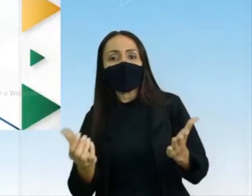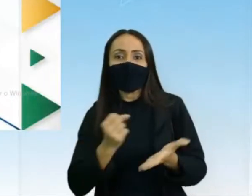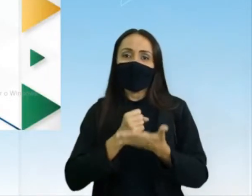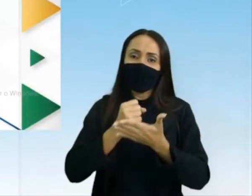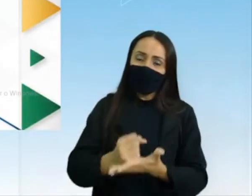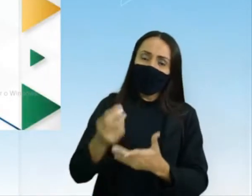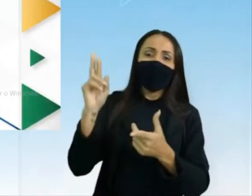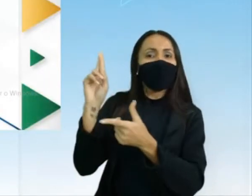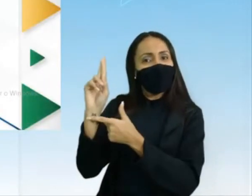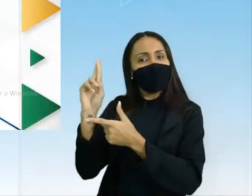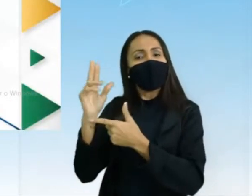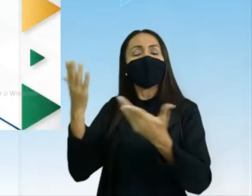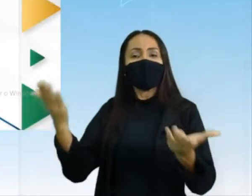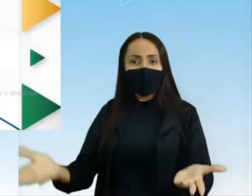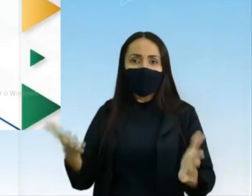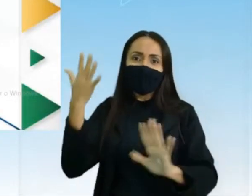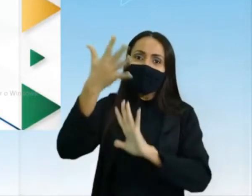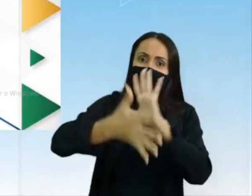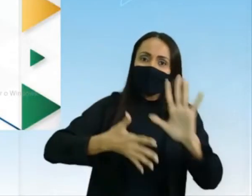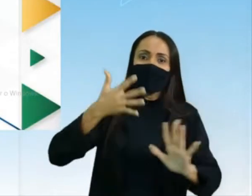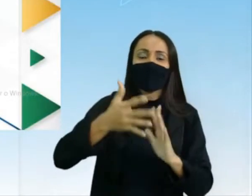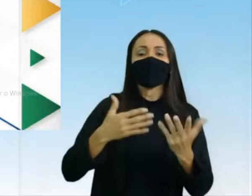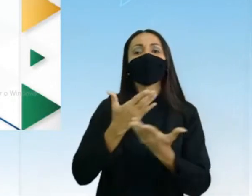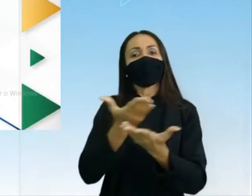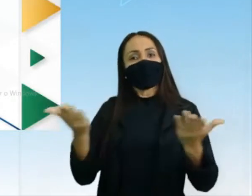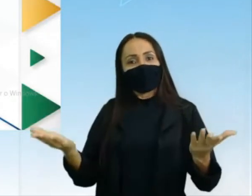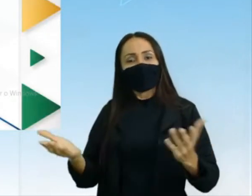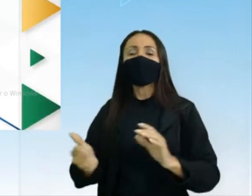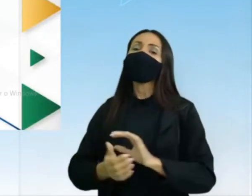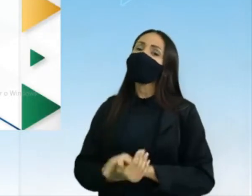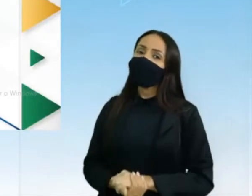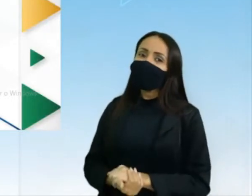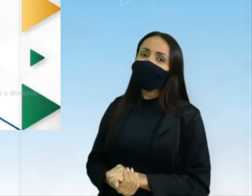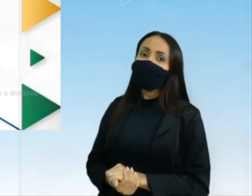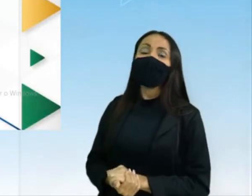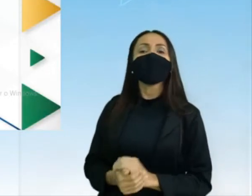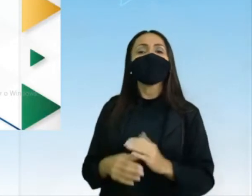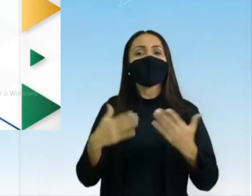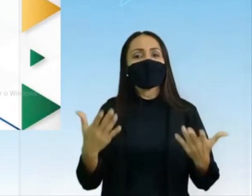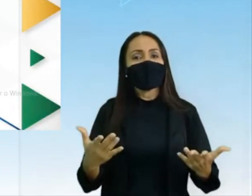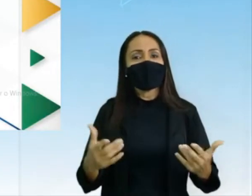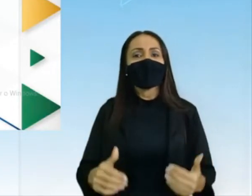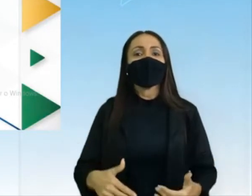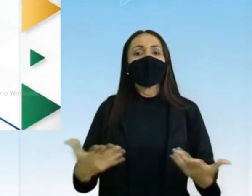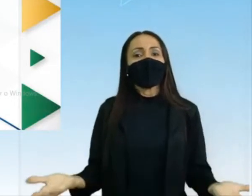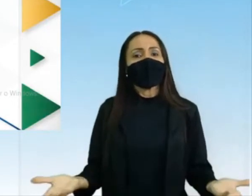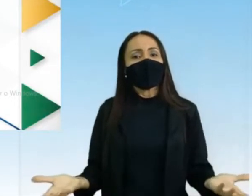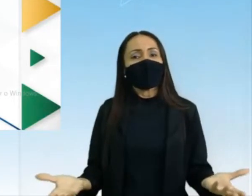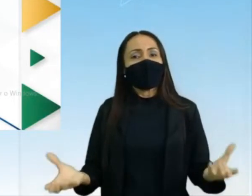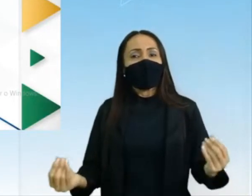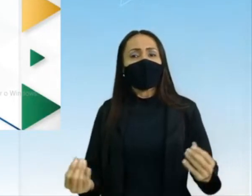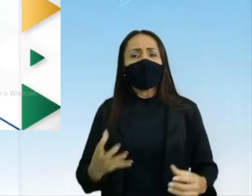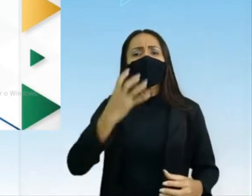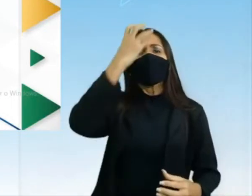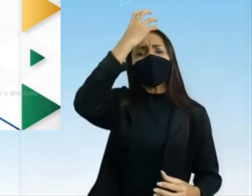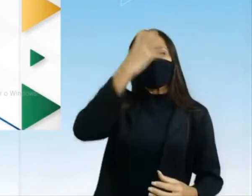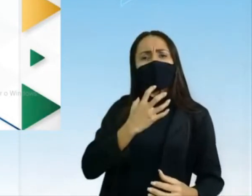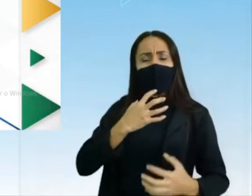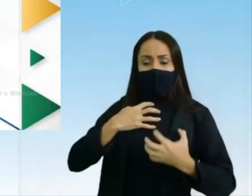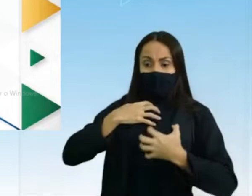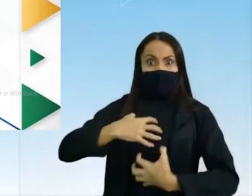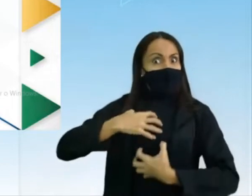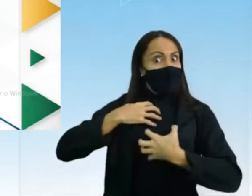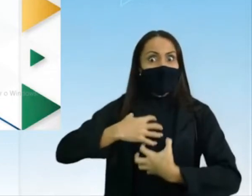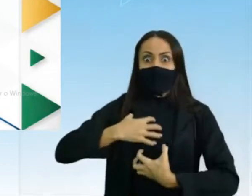da nossa professora intérprete de Libras. Professora, estou muito zangado. Como é que